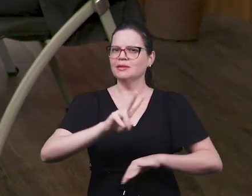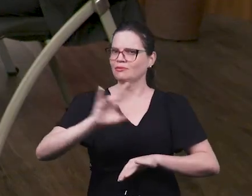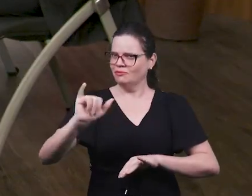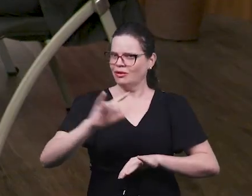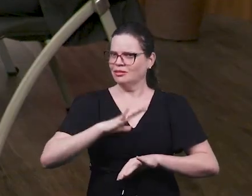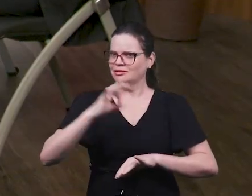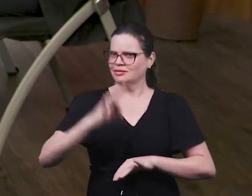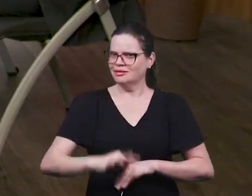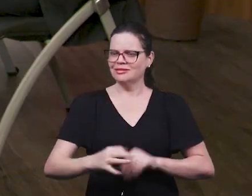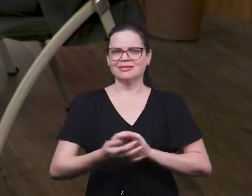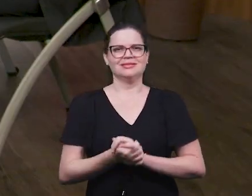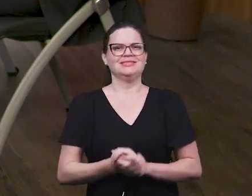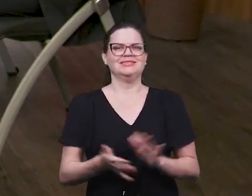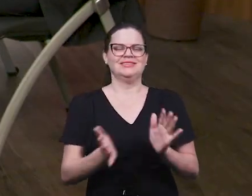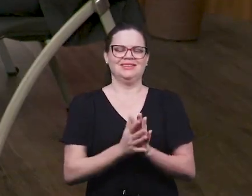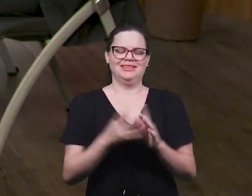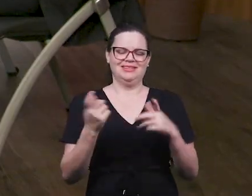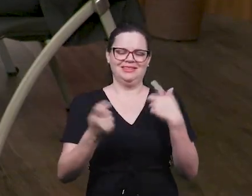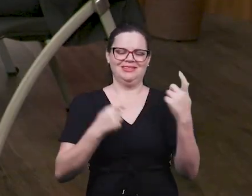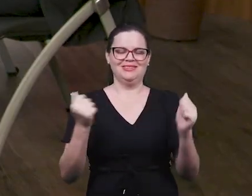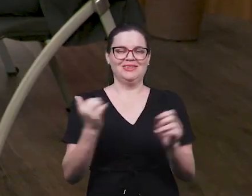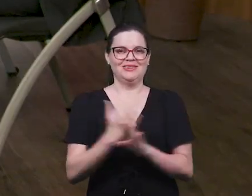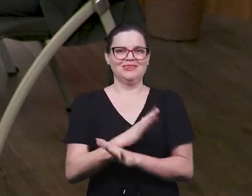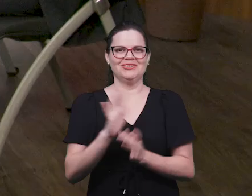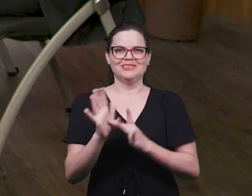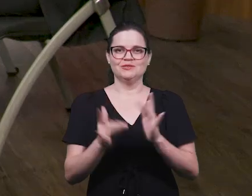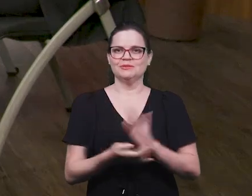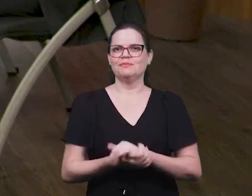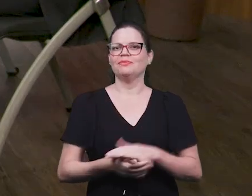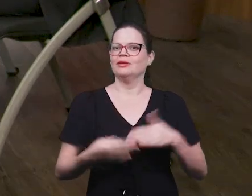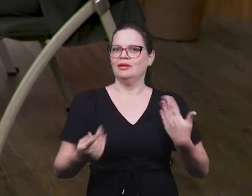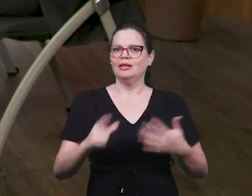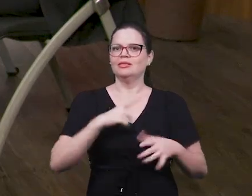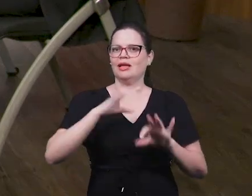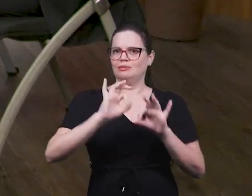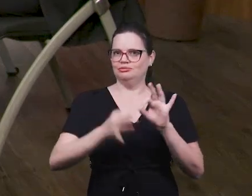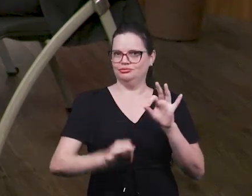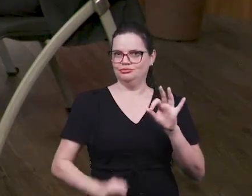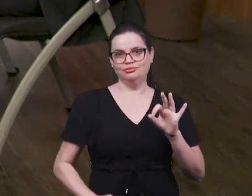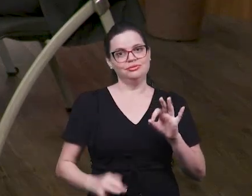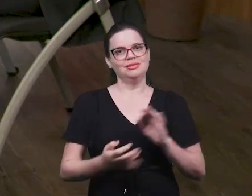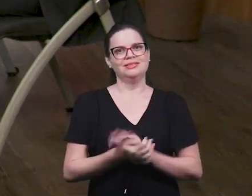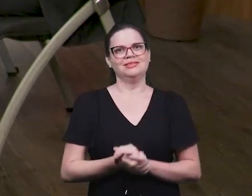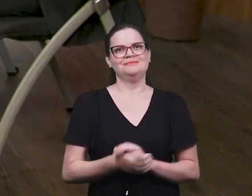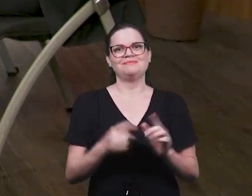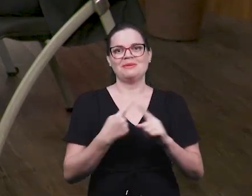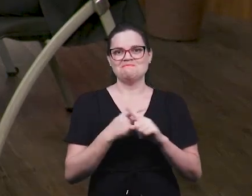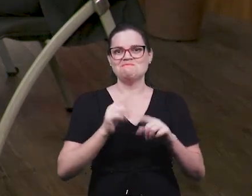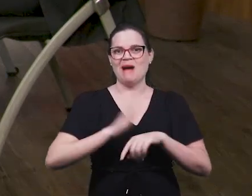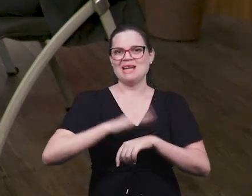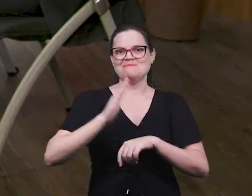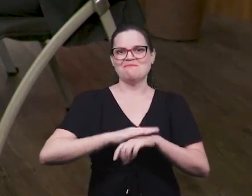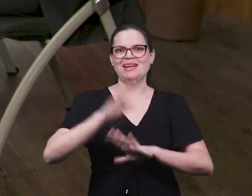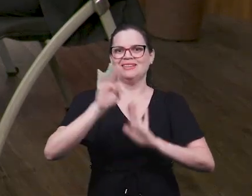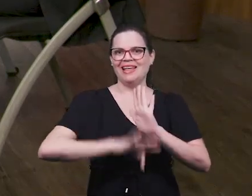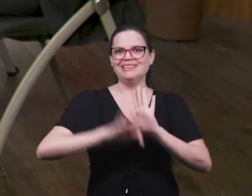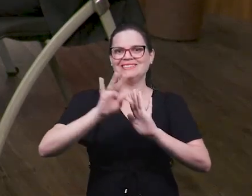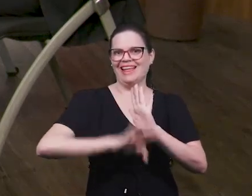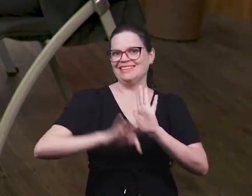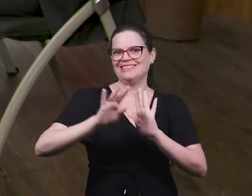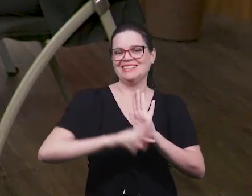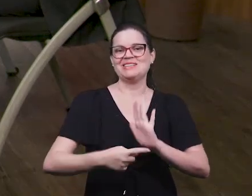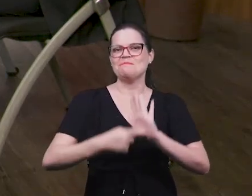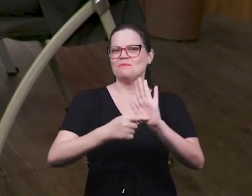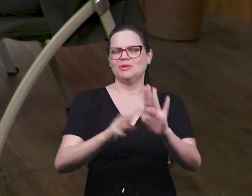Jesus. Maravilha, não é? Glória a Deus. Nós teremos tanta coisa ainda para falar, mais textos para trazer, É verdade.